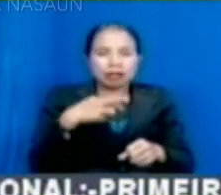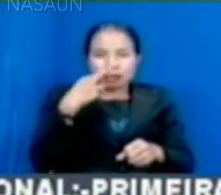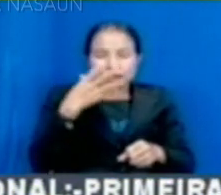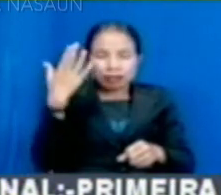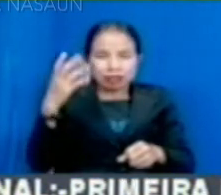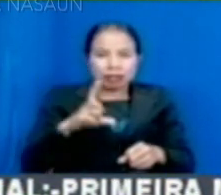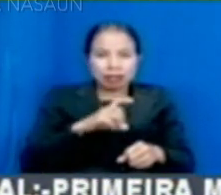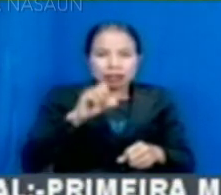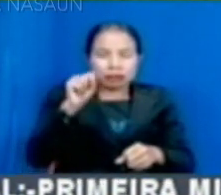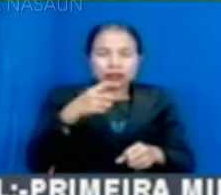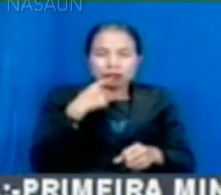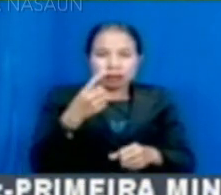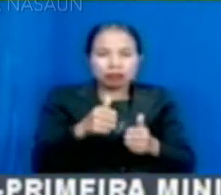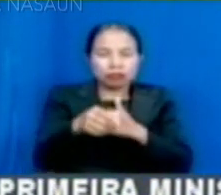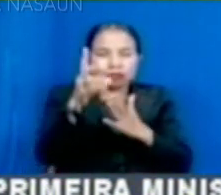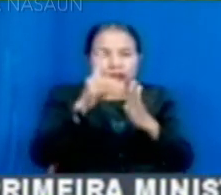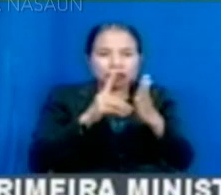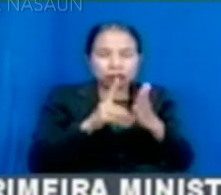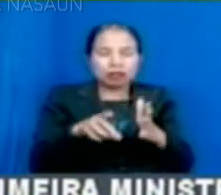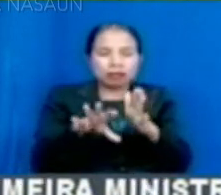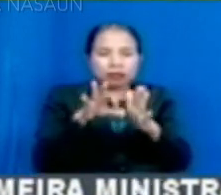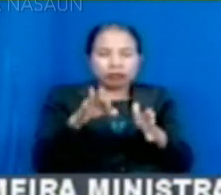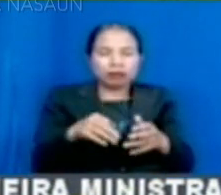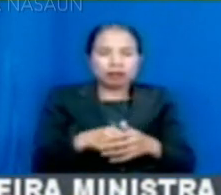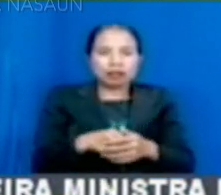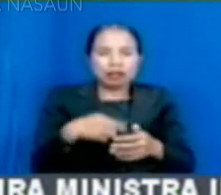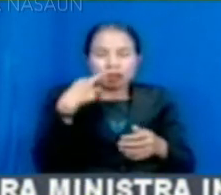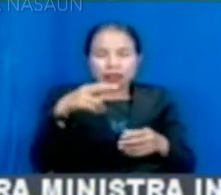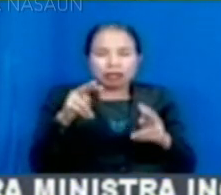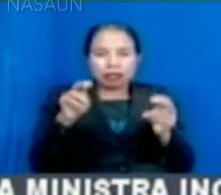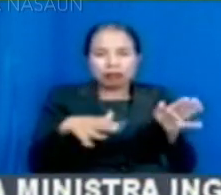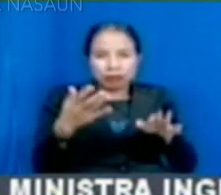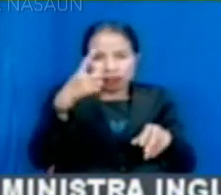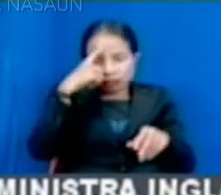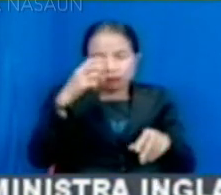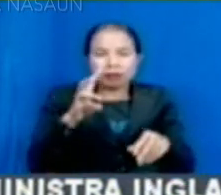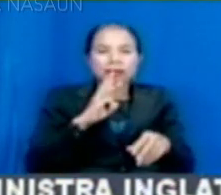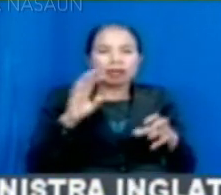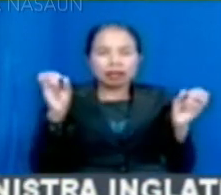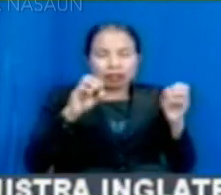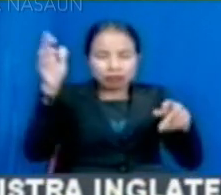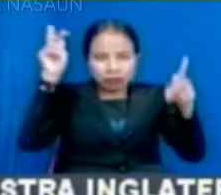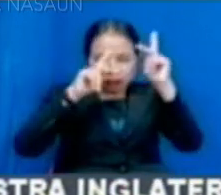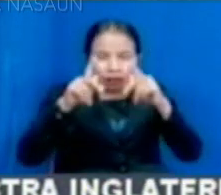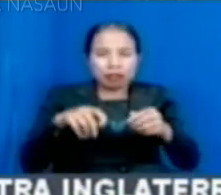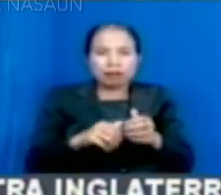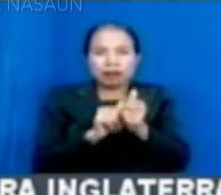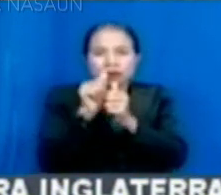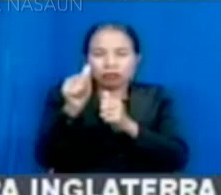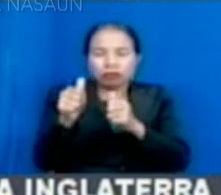relarisula informa, ter dados nebe recolha, harebalun tem que mate tamba bela iha. Problema nene parte informa